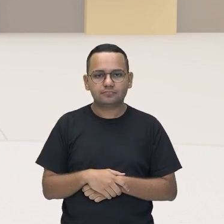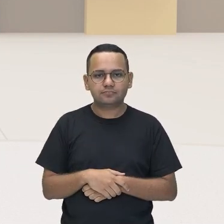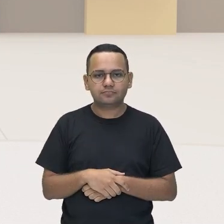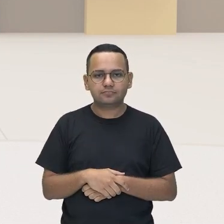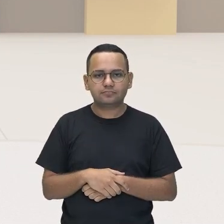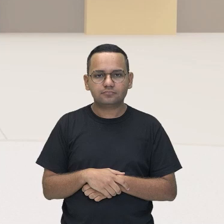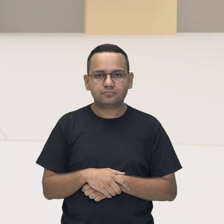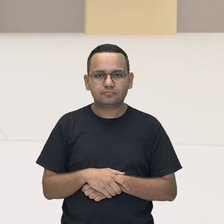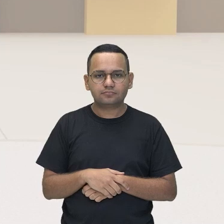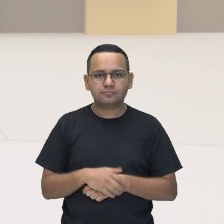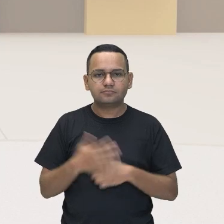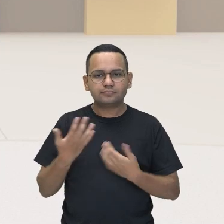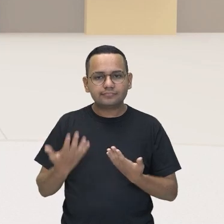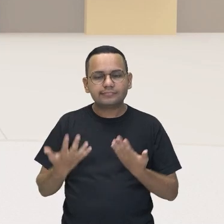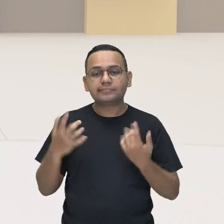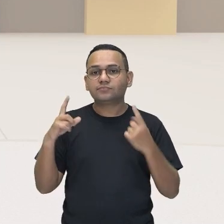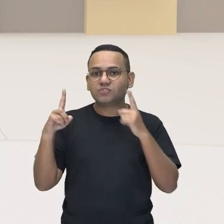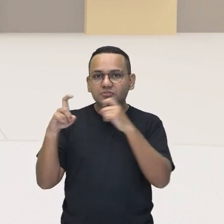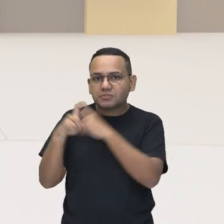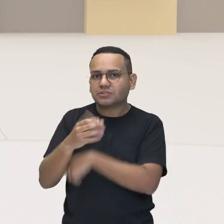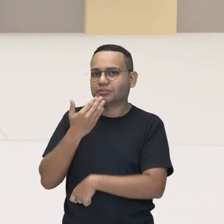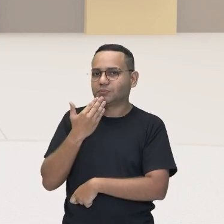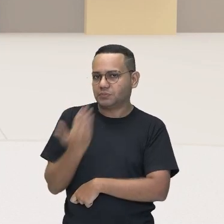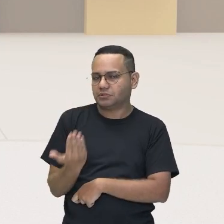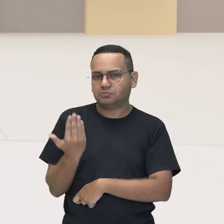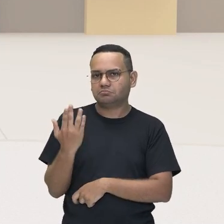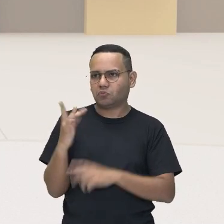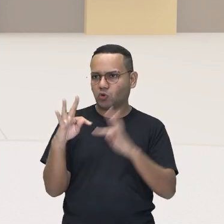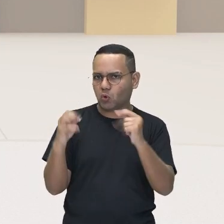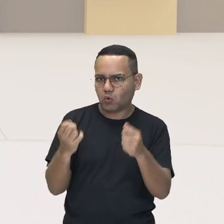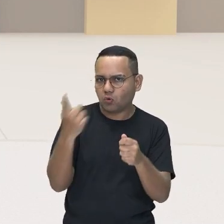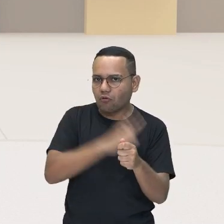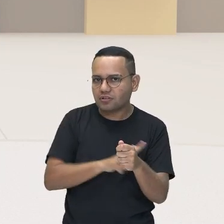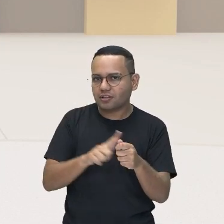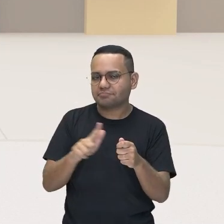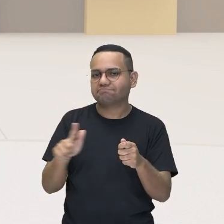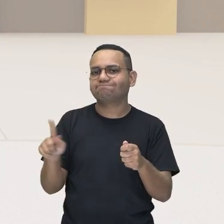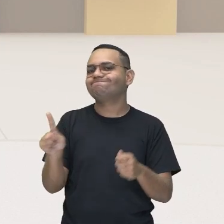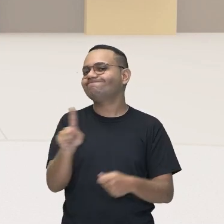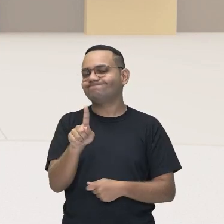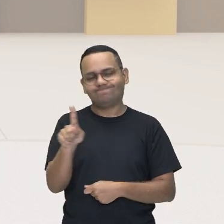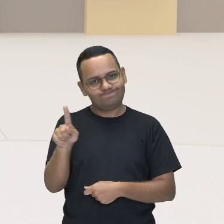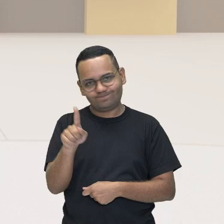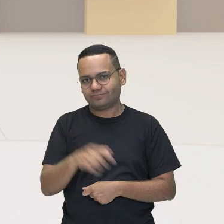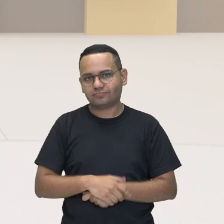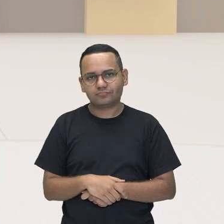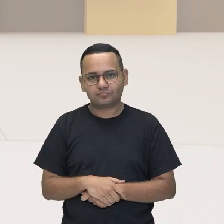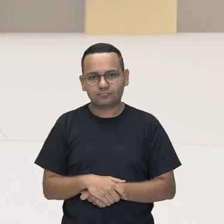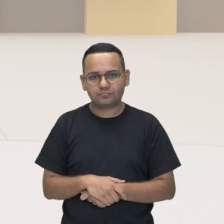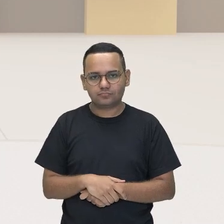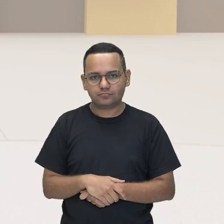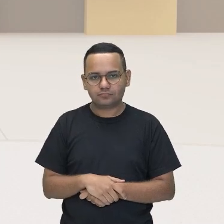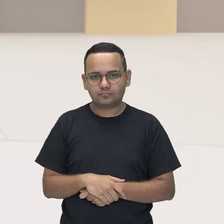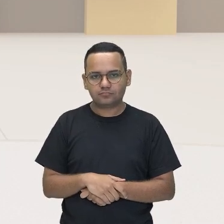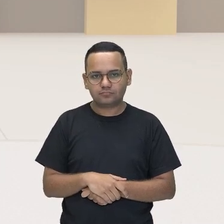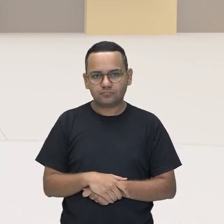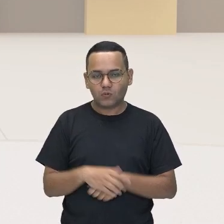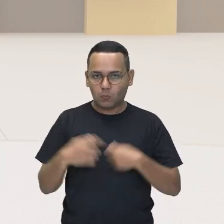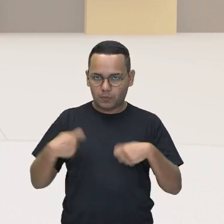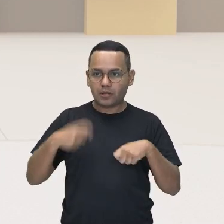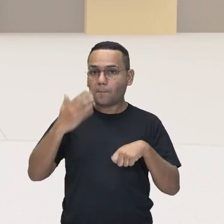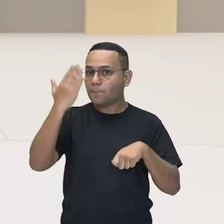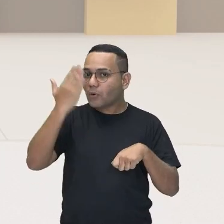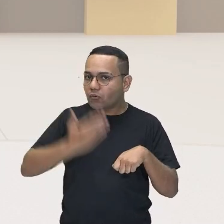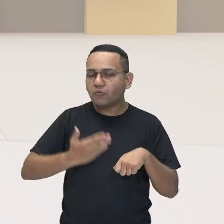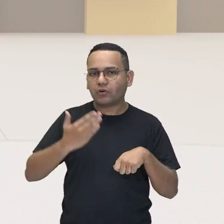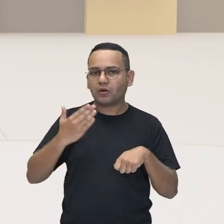de contratação. Não é para todo mundo, não é todo mundo que consegue financiar uma casa ou um veículo, né? Você precisa comprovar